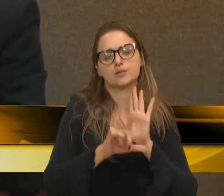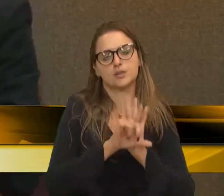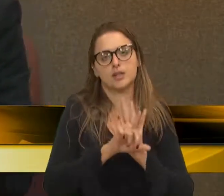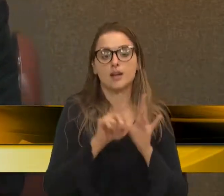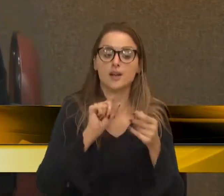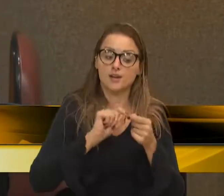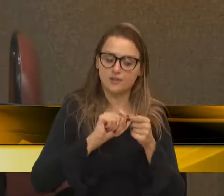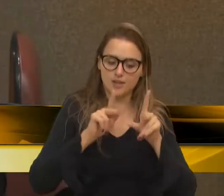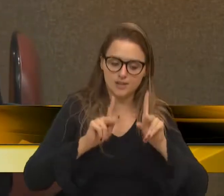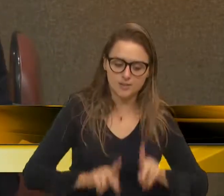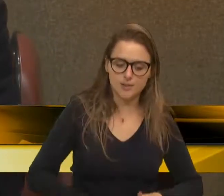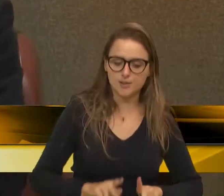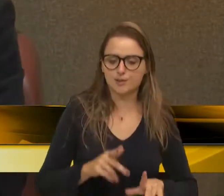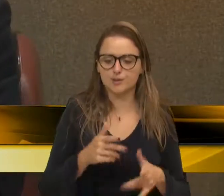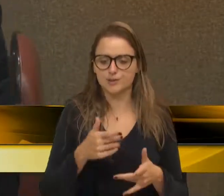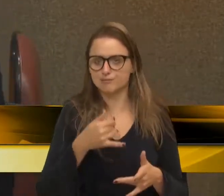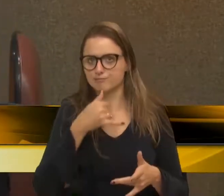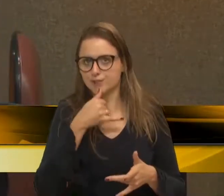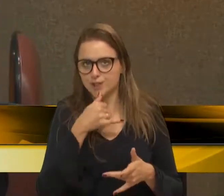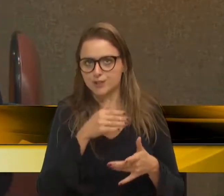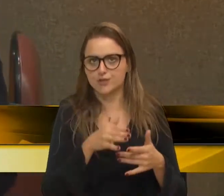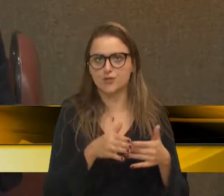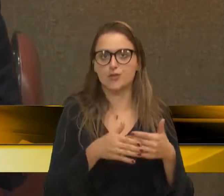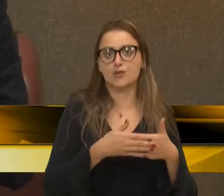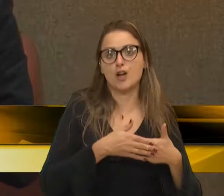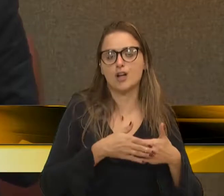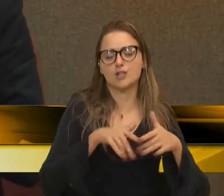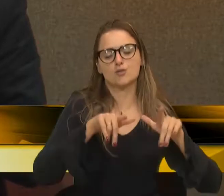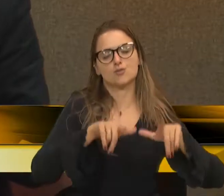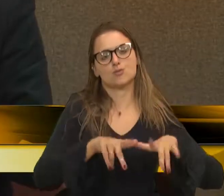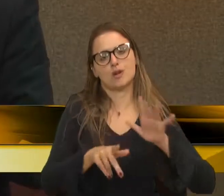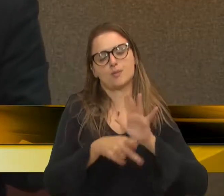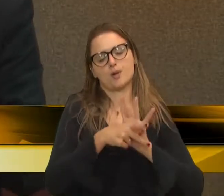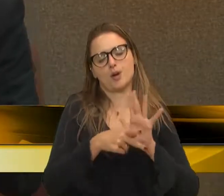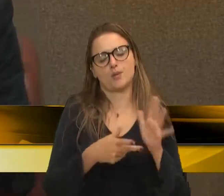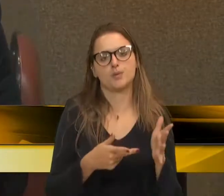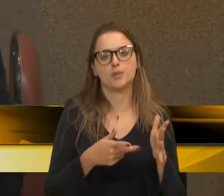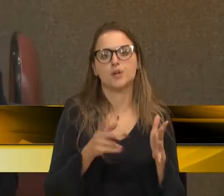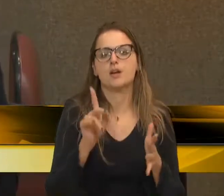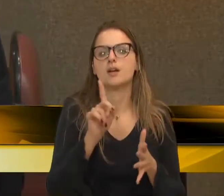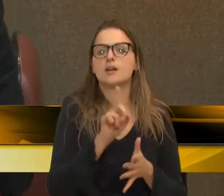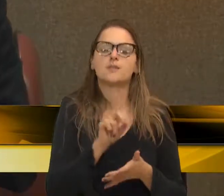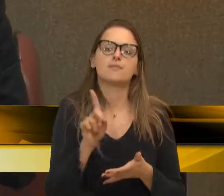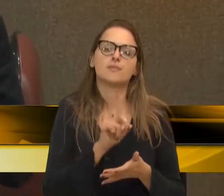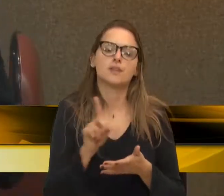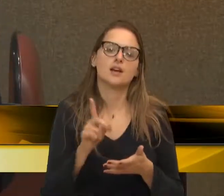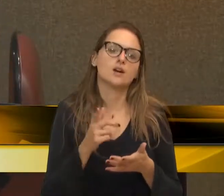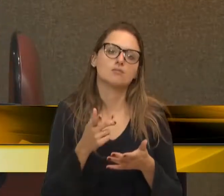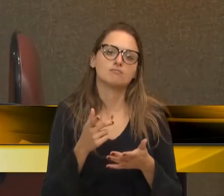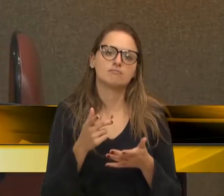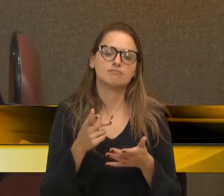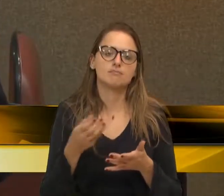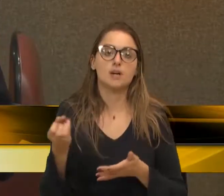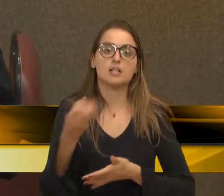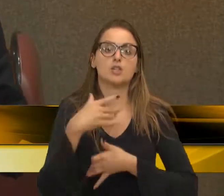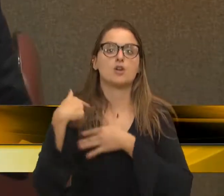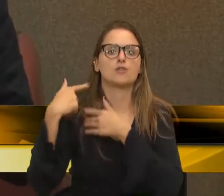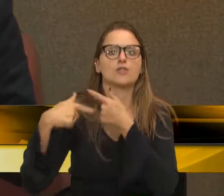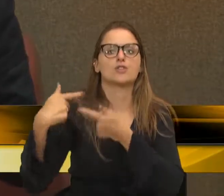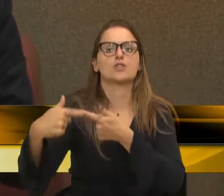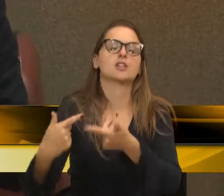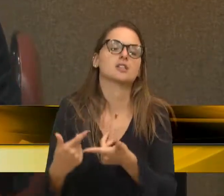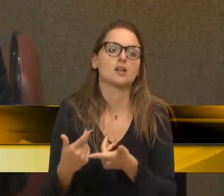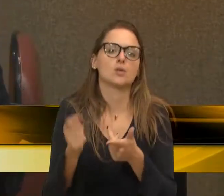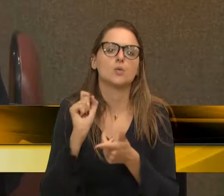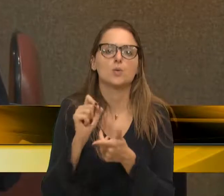aquela pessoa desanime, feche o seu estabelecimento, né? Não venha a passar para as próximas gerações